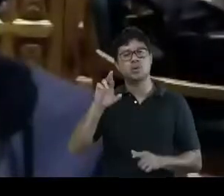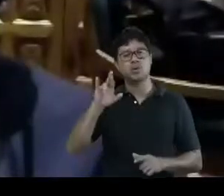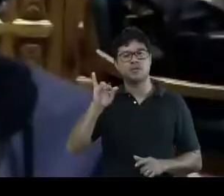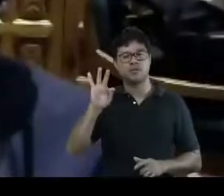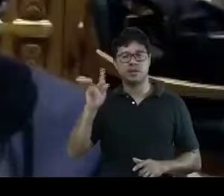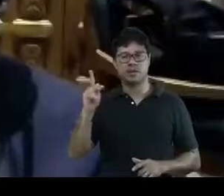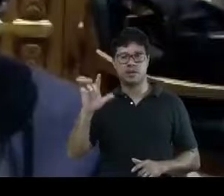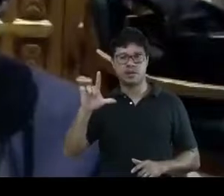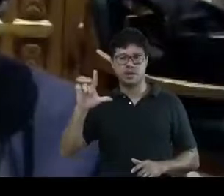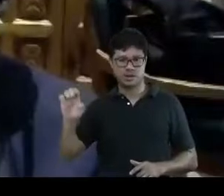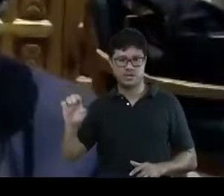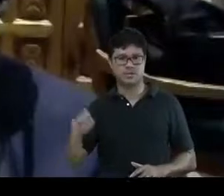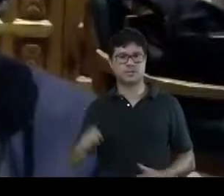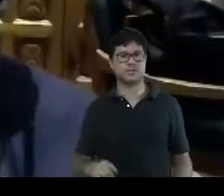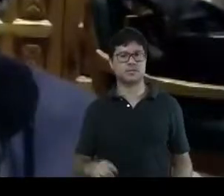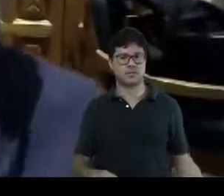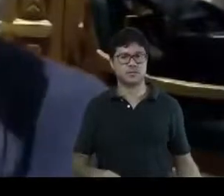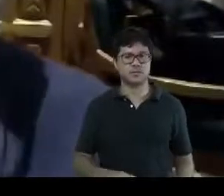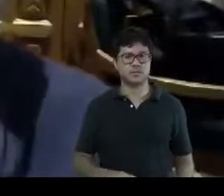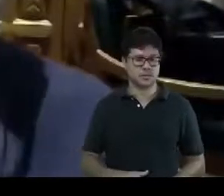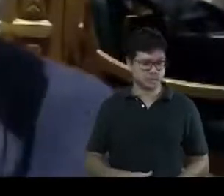Rafael.